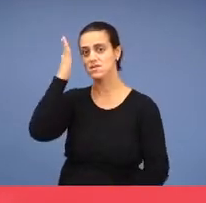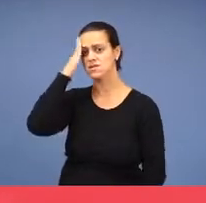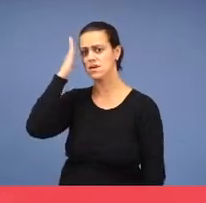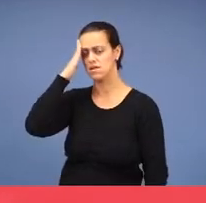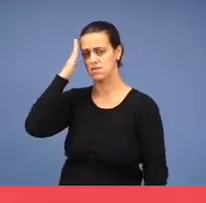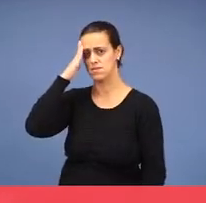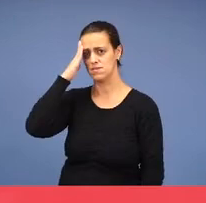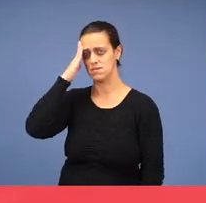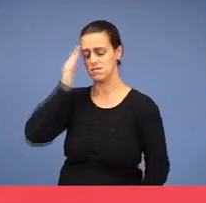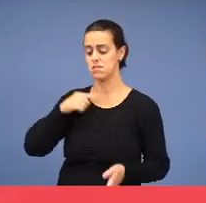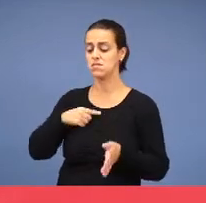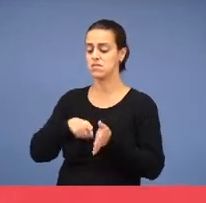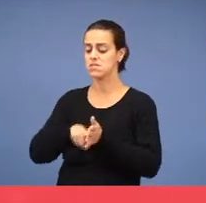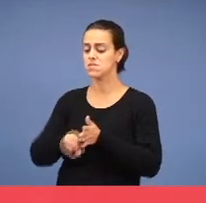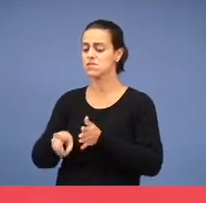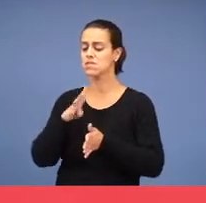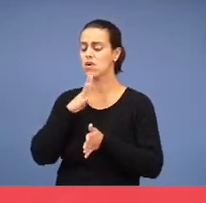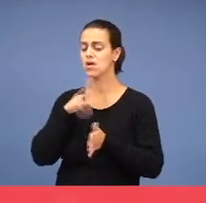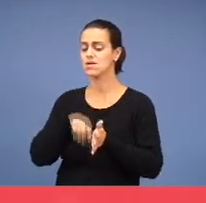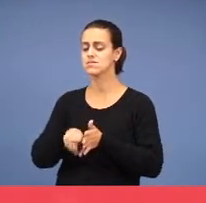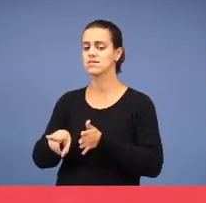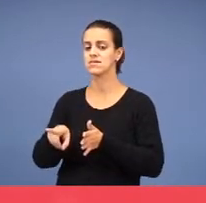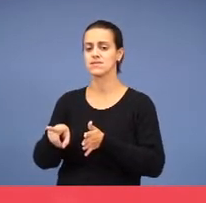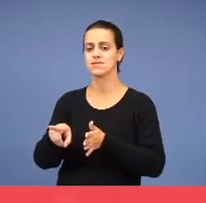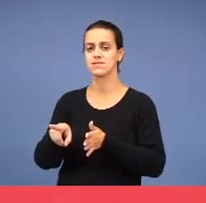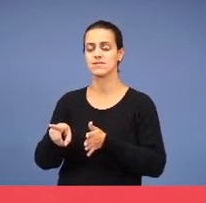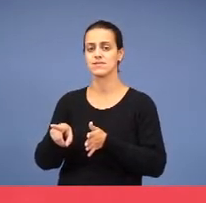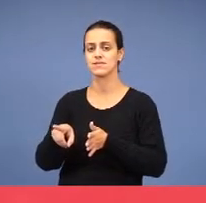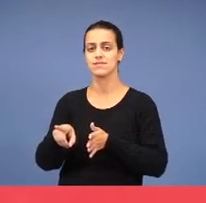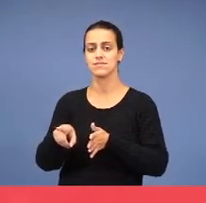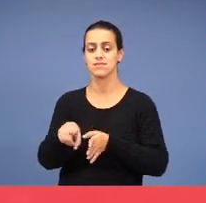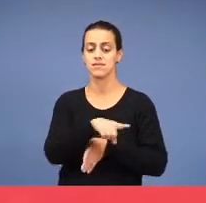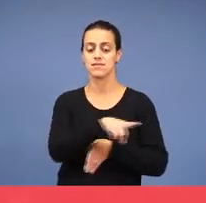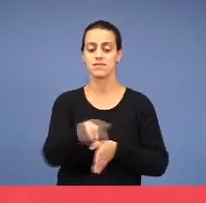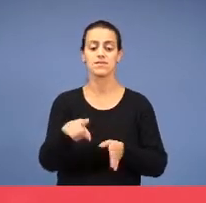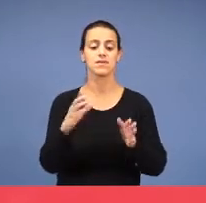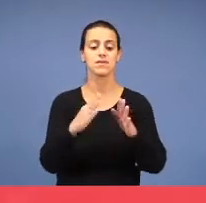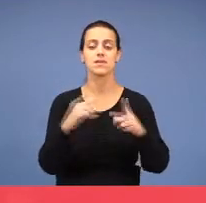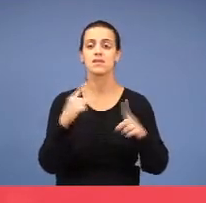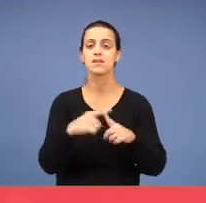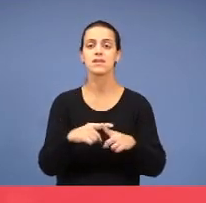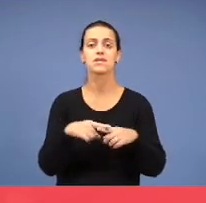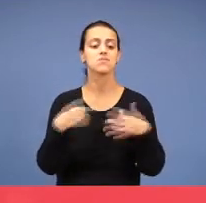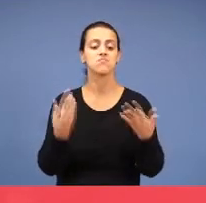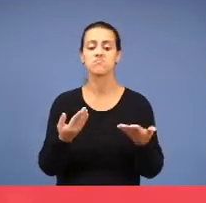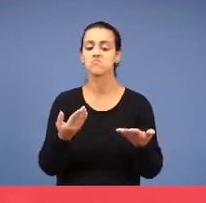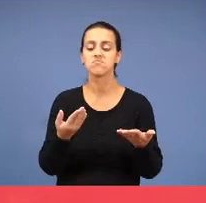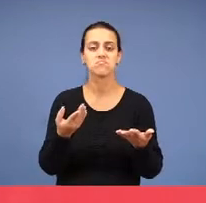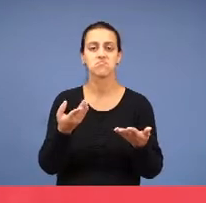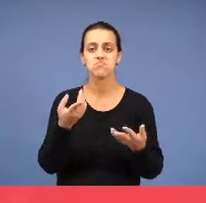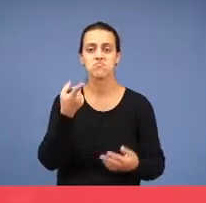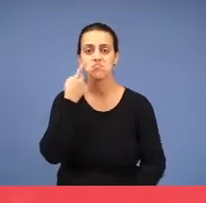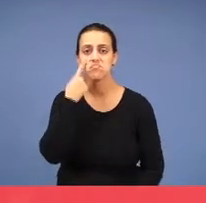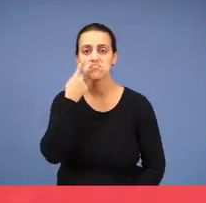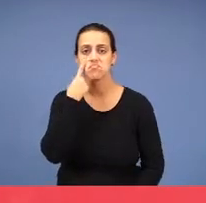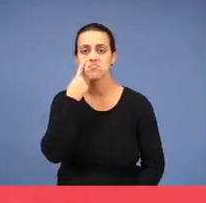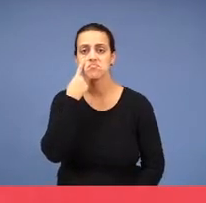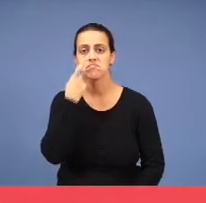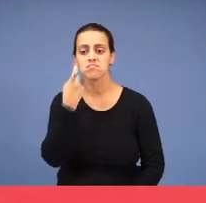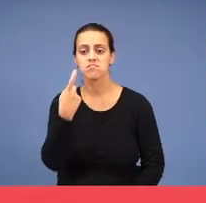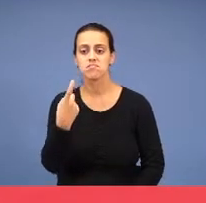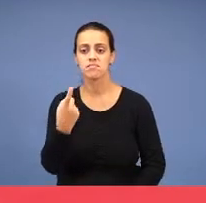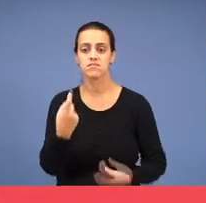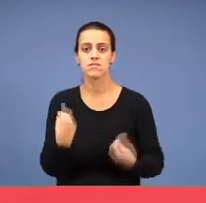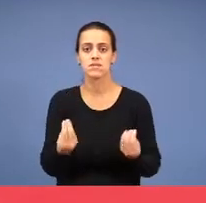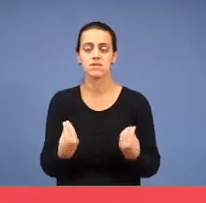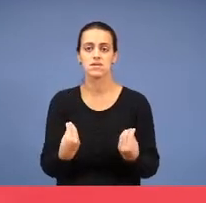E qual o interesse da igreja nesse momento? Qual o interesse da igreja nesse momento? É dizer o que é